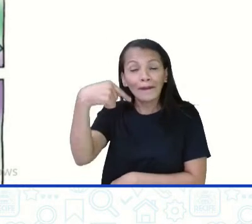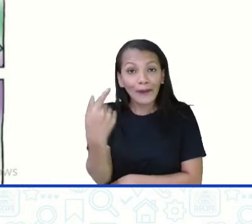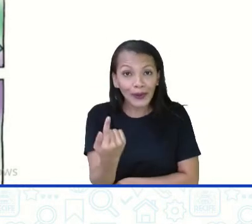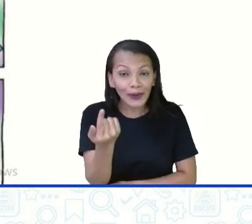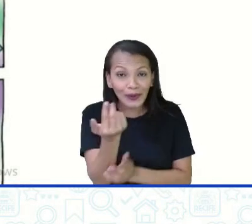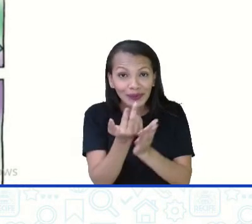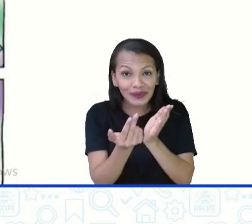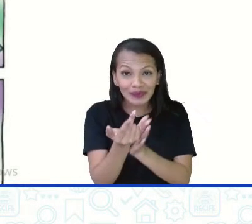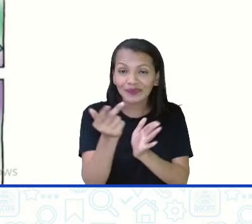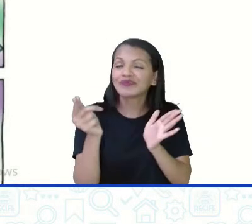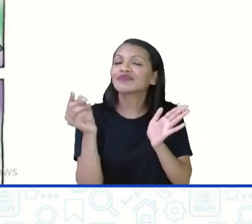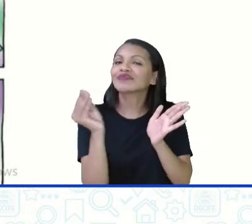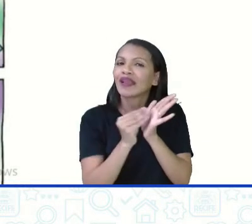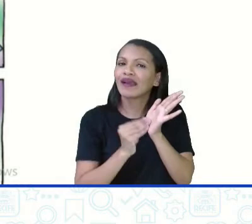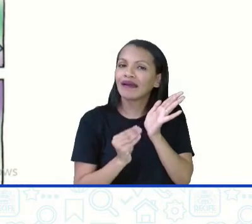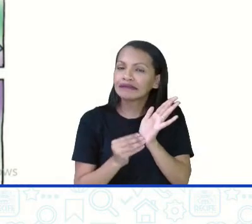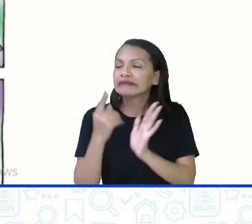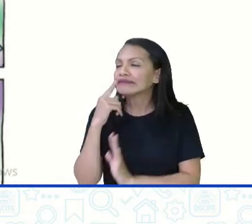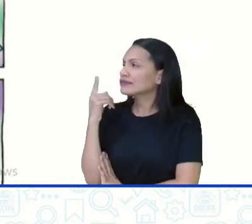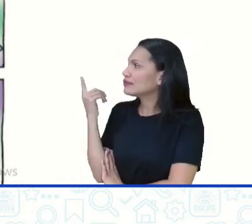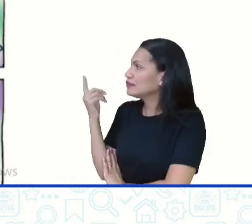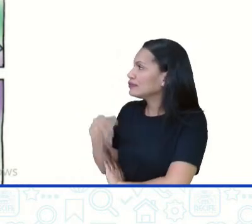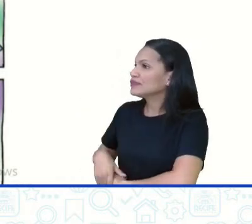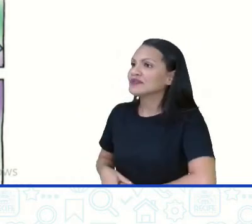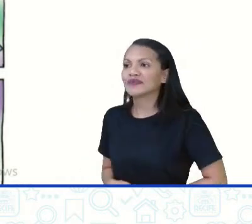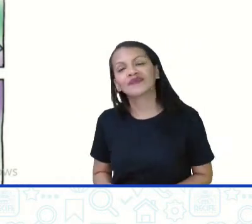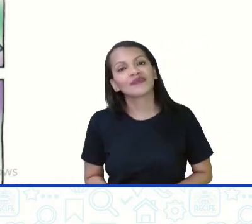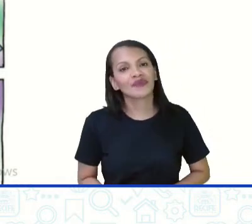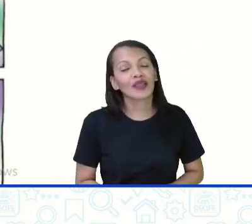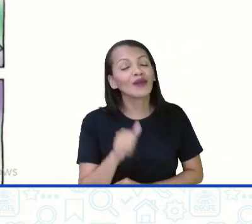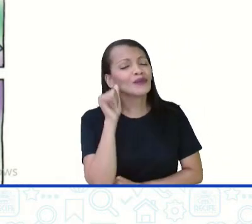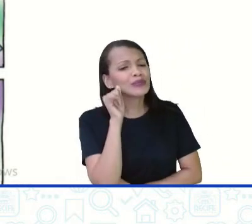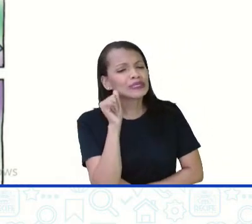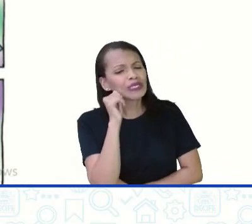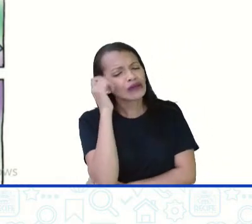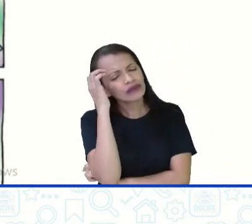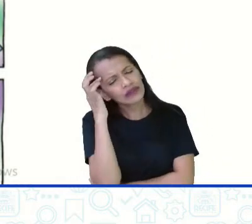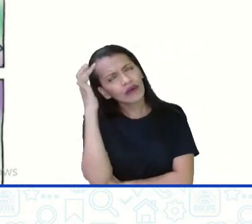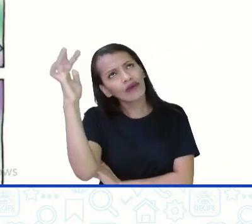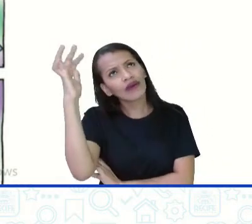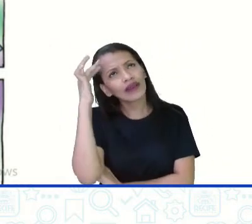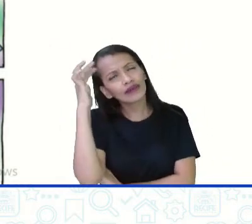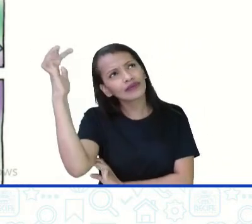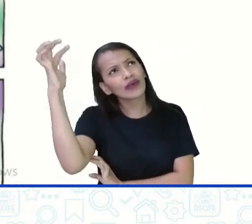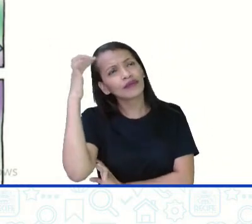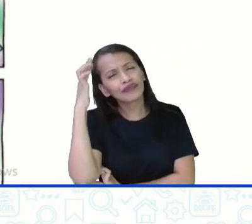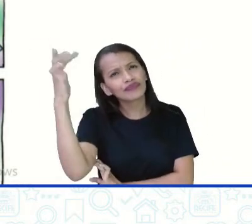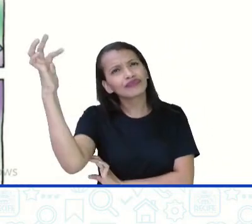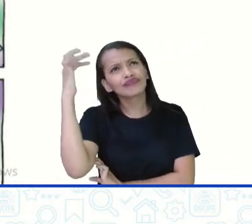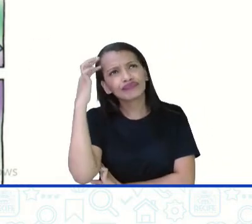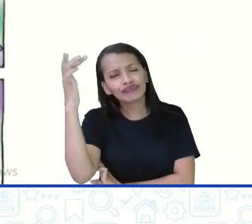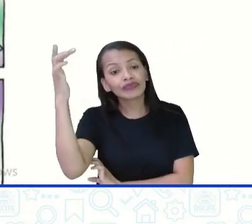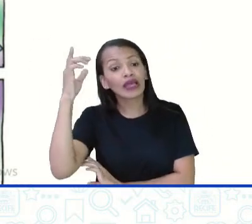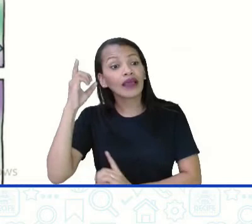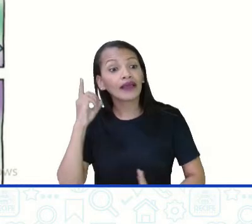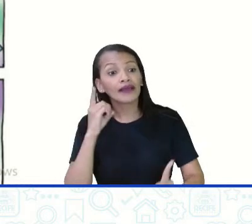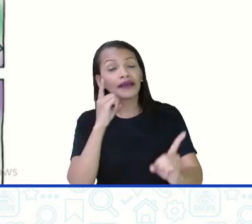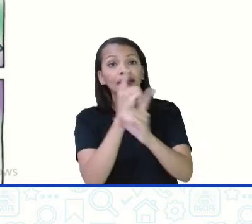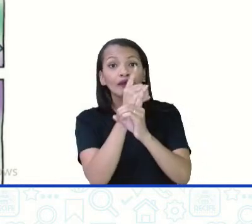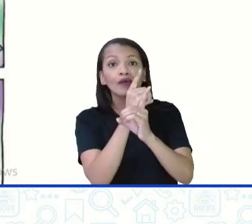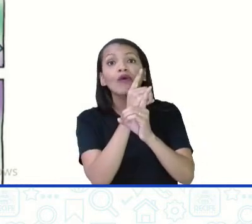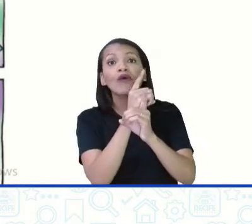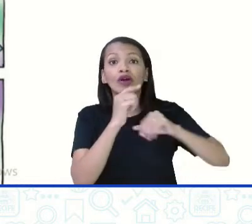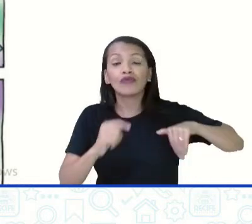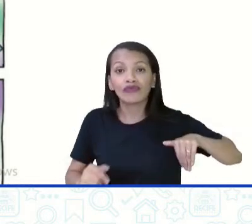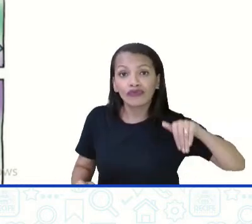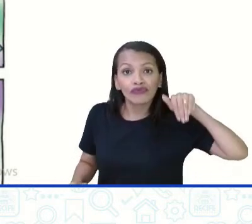é Carol sonhando. E ela encontra com a sua versão adulta. E ela acha a versão adulta